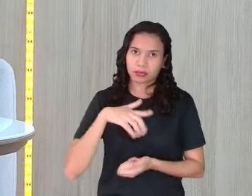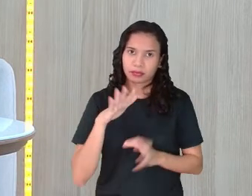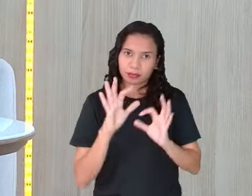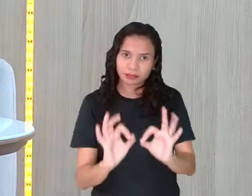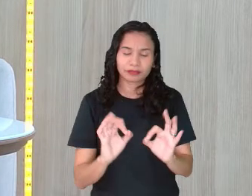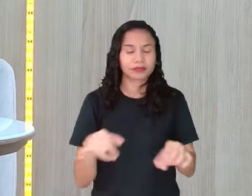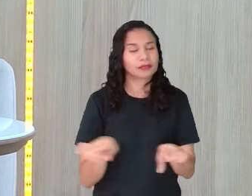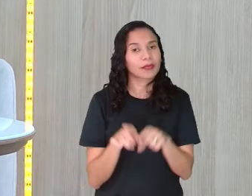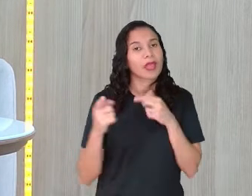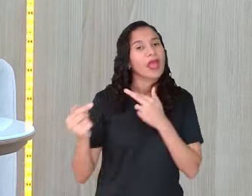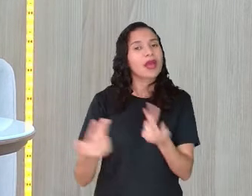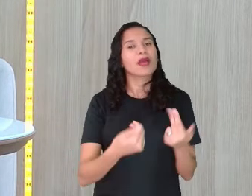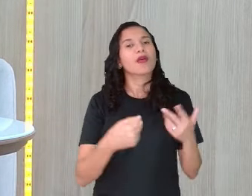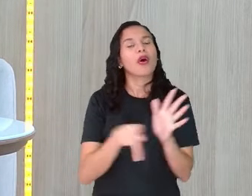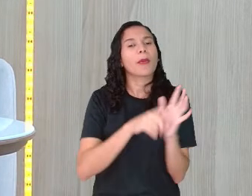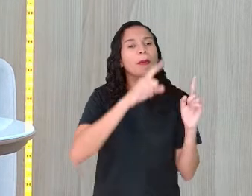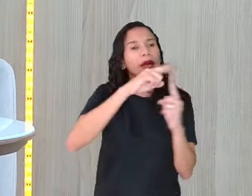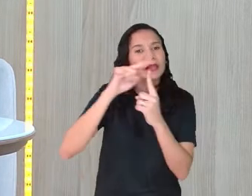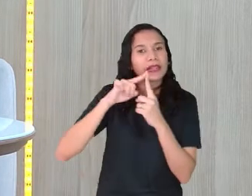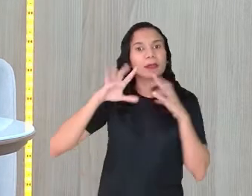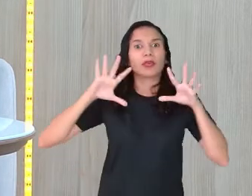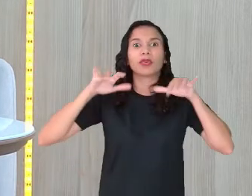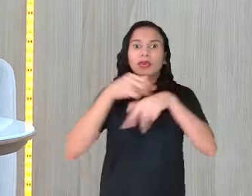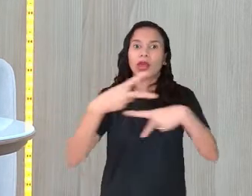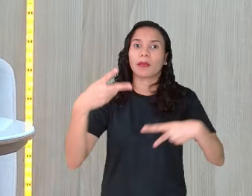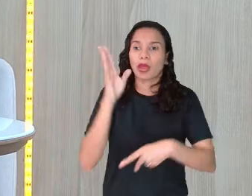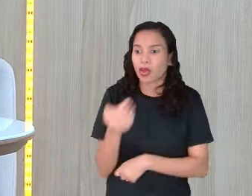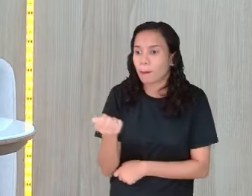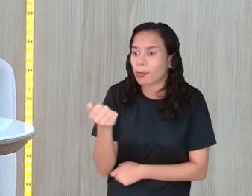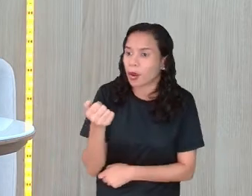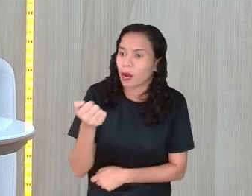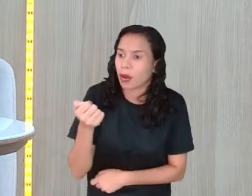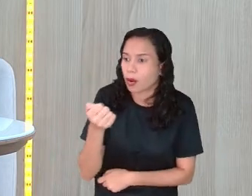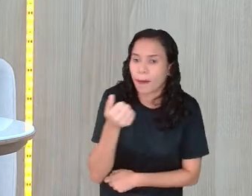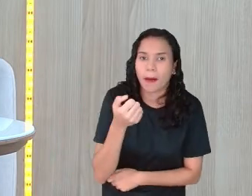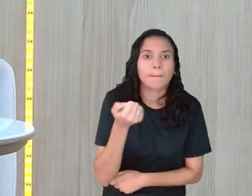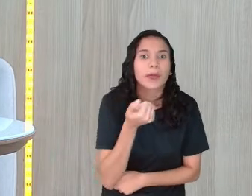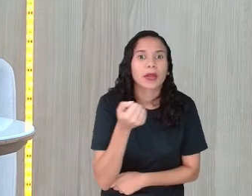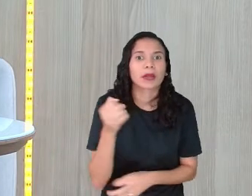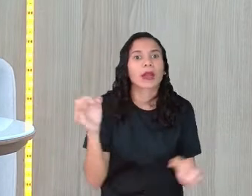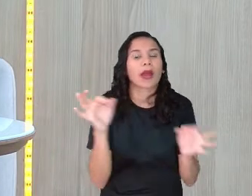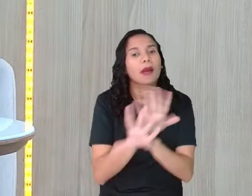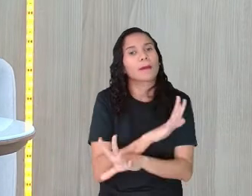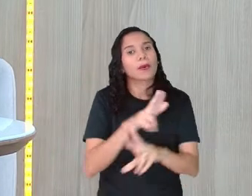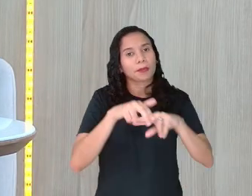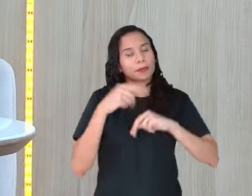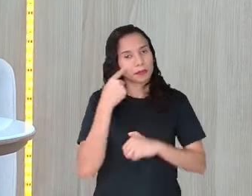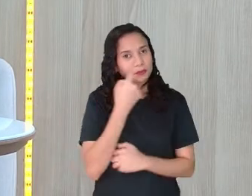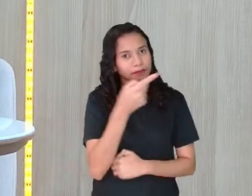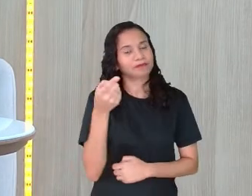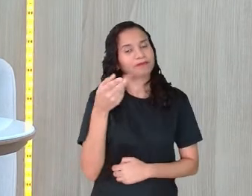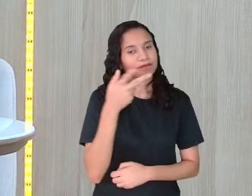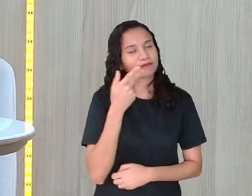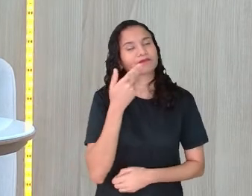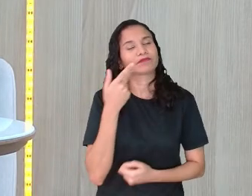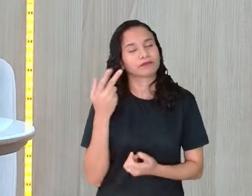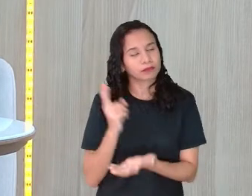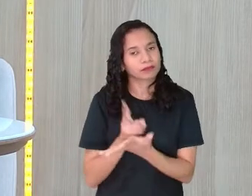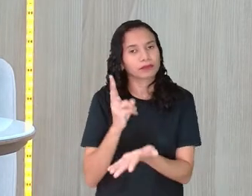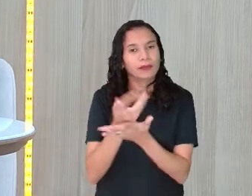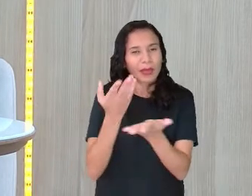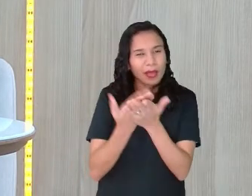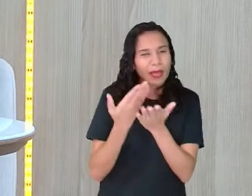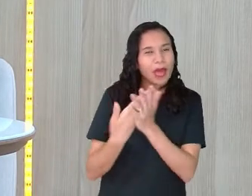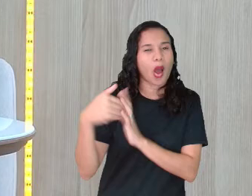do planeta Terra, assim como algumas espécies que já estão ficando extintas, né? que a gente fala muito, e vocês escutam falar isso nas aulas